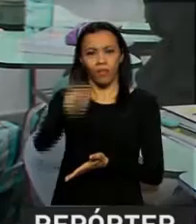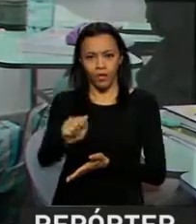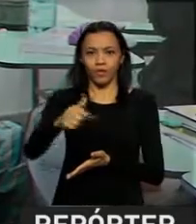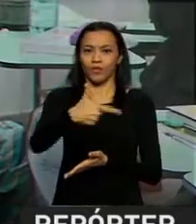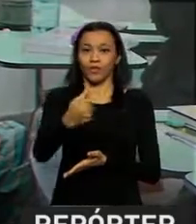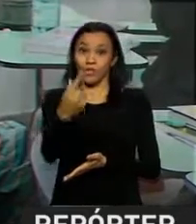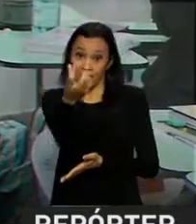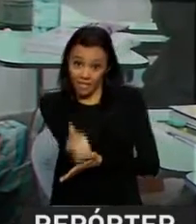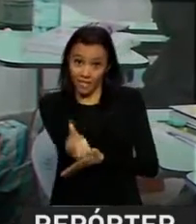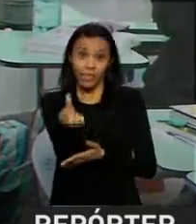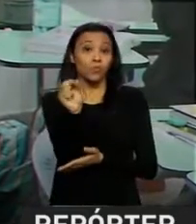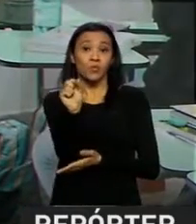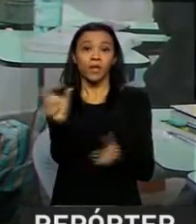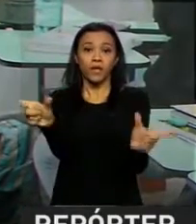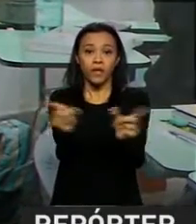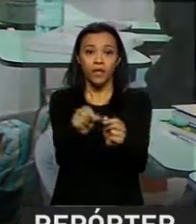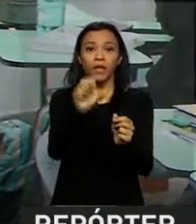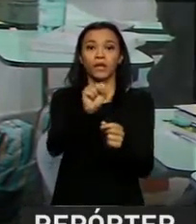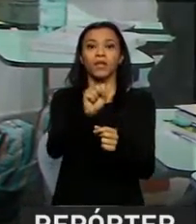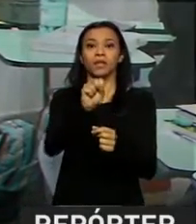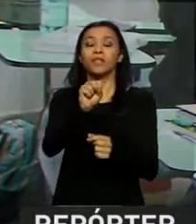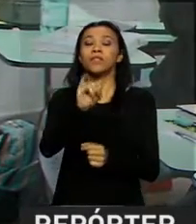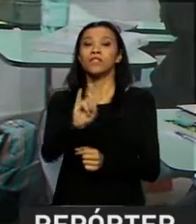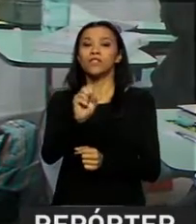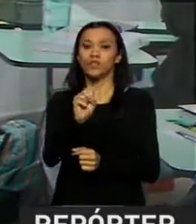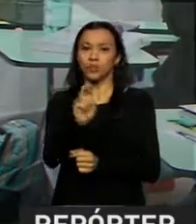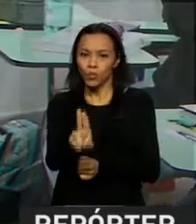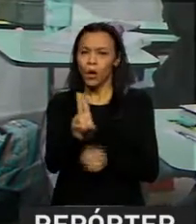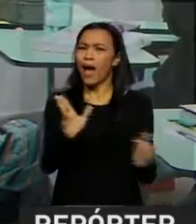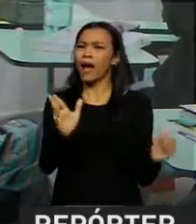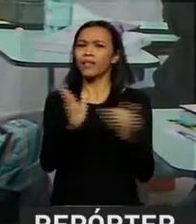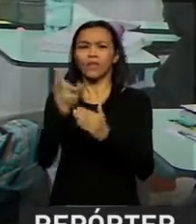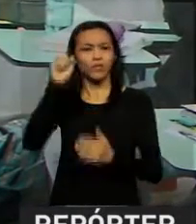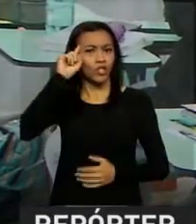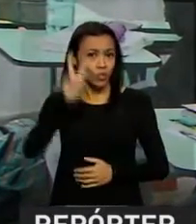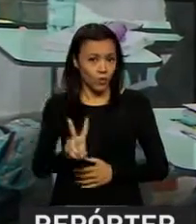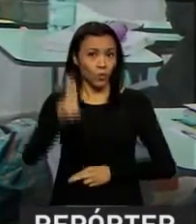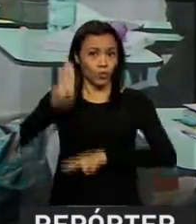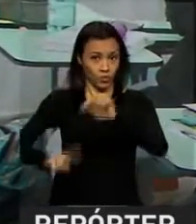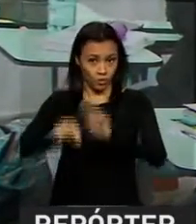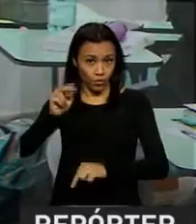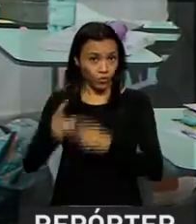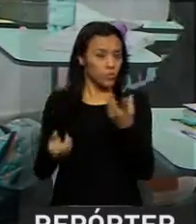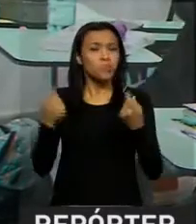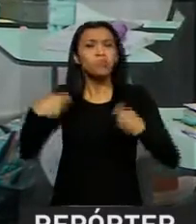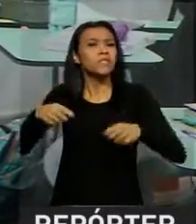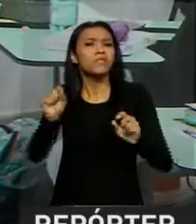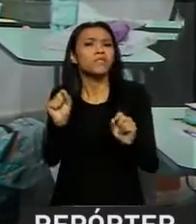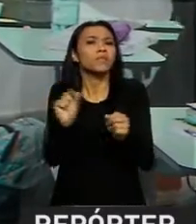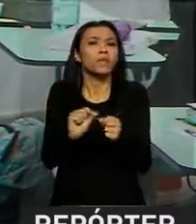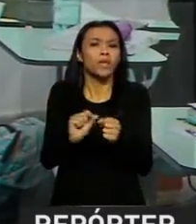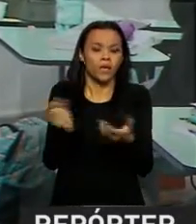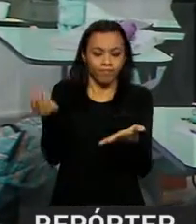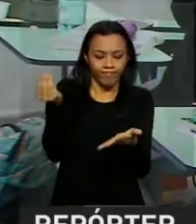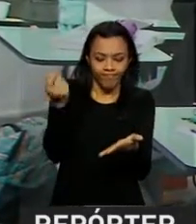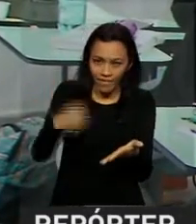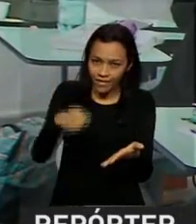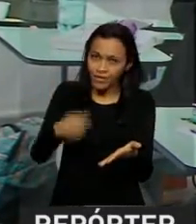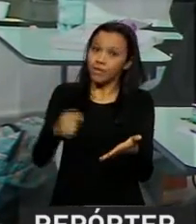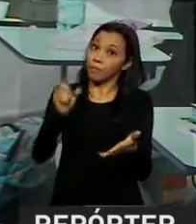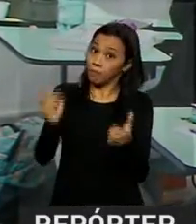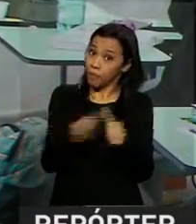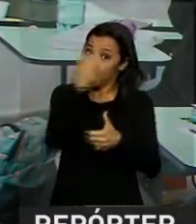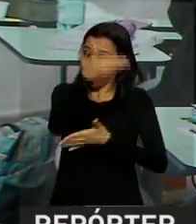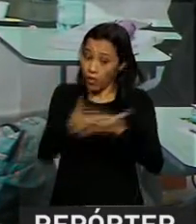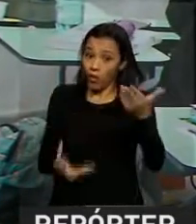2016. As inscrições podem ser feitas até dia 2 de junho. Para se inscrever, é necessário que o candidato tenha feito o Enem